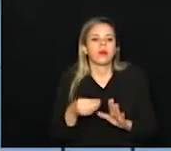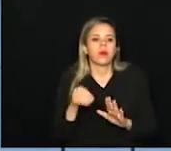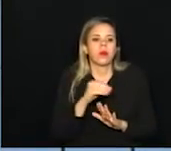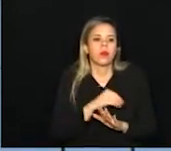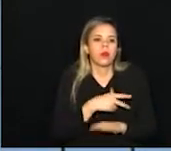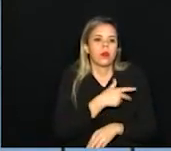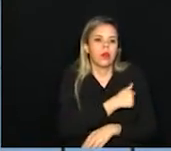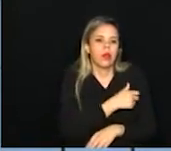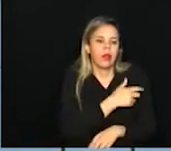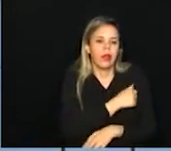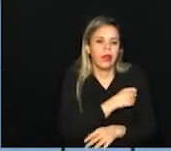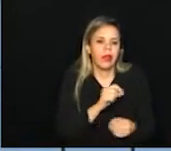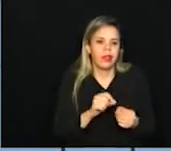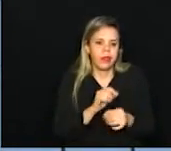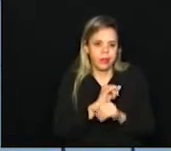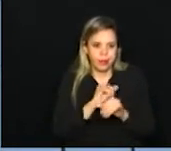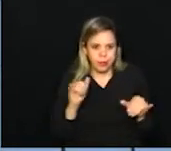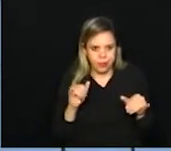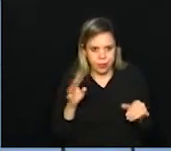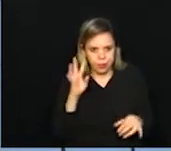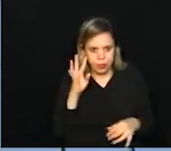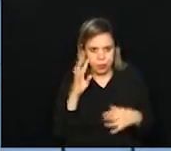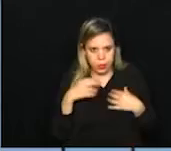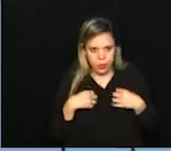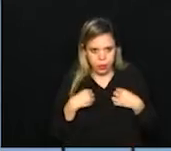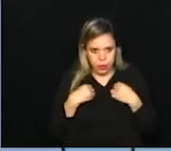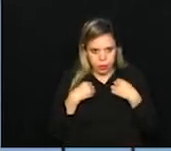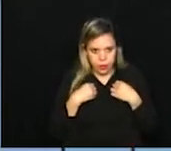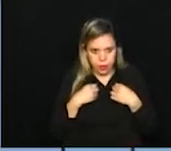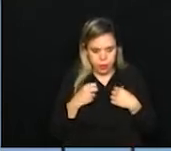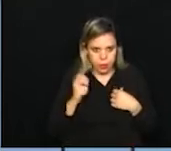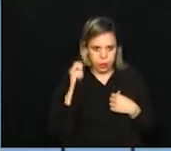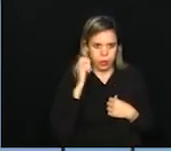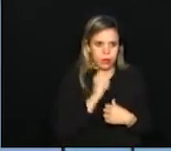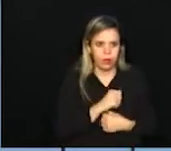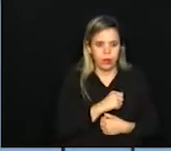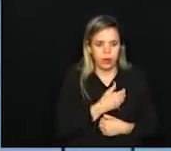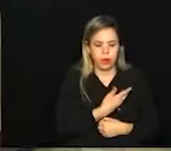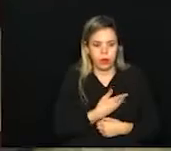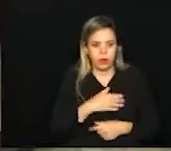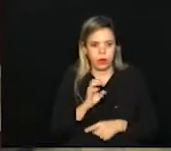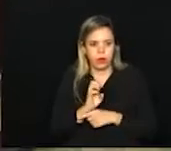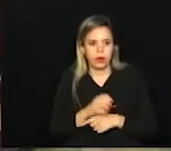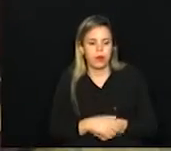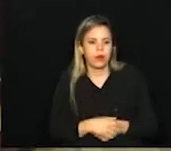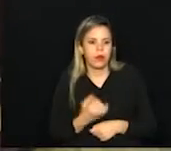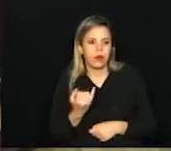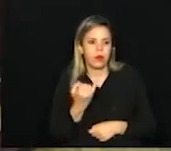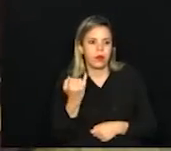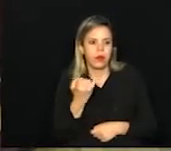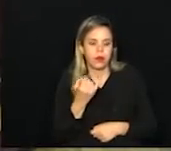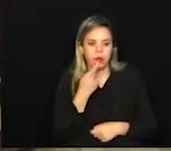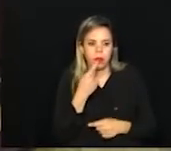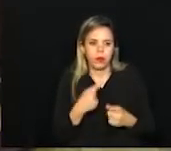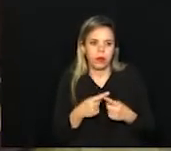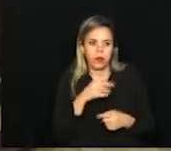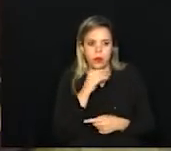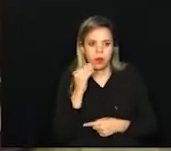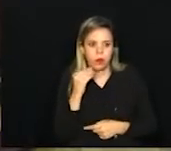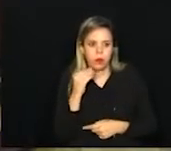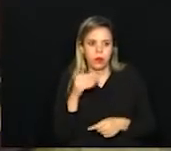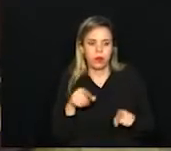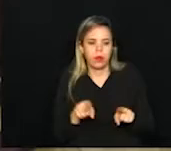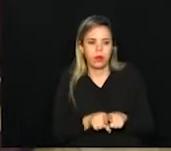calendário que foi anunciado nesta quarta-feira pelo governo do estado. E é importante, então, porque os